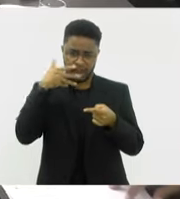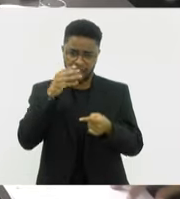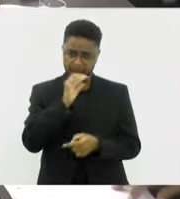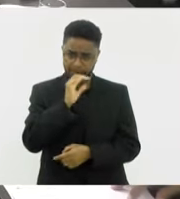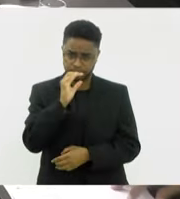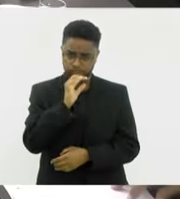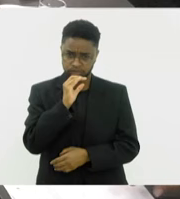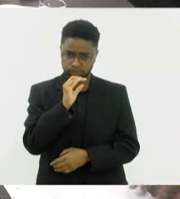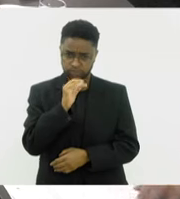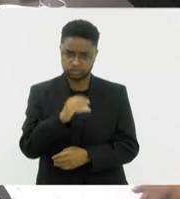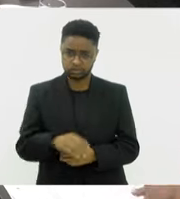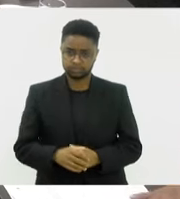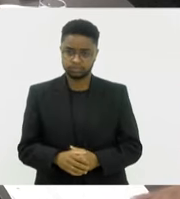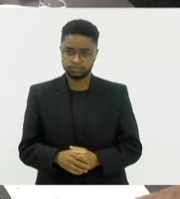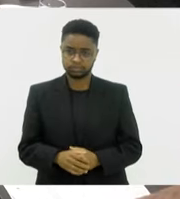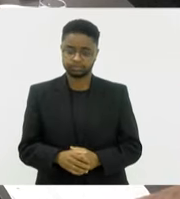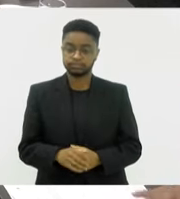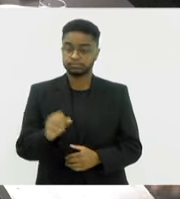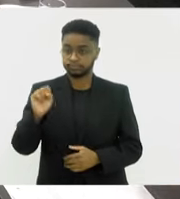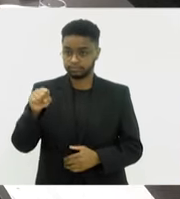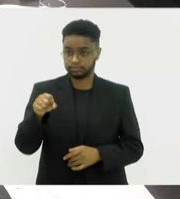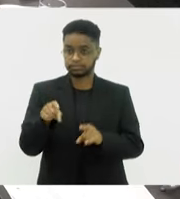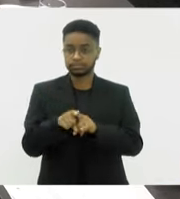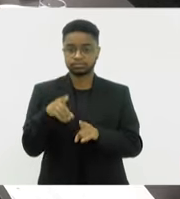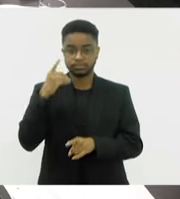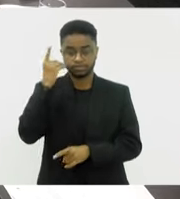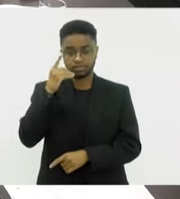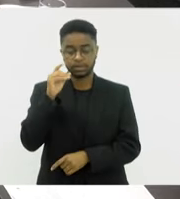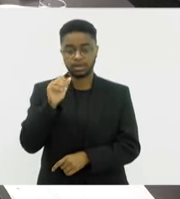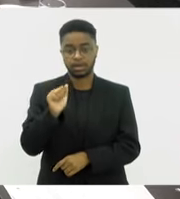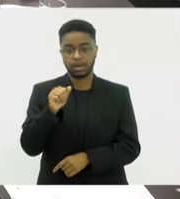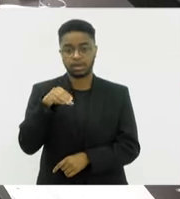Perfeitamente. Deputada Amorim também, deputada Érica.